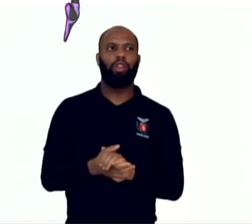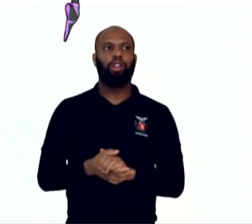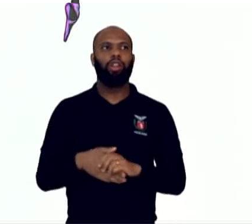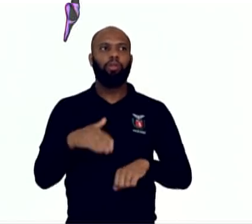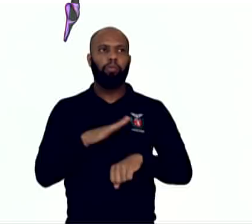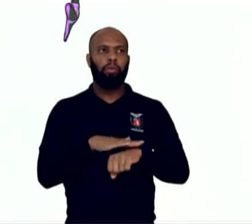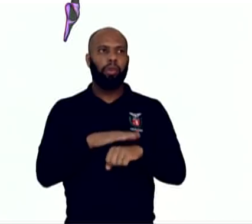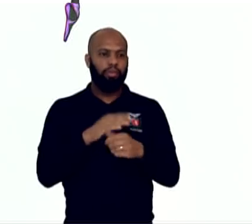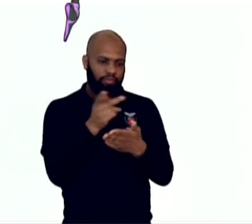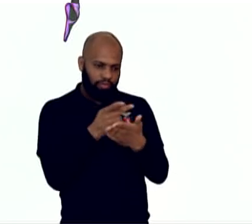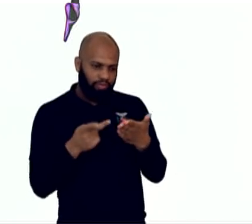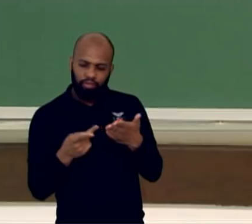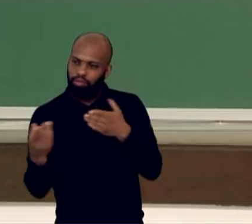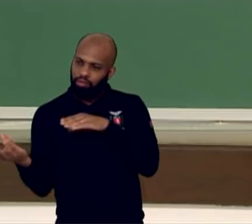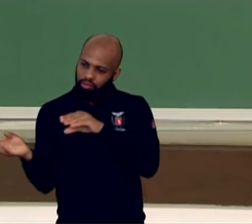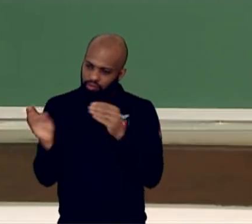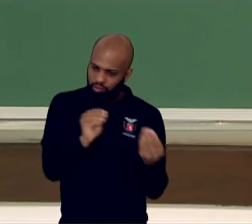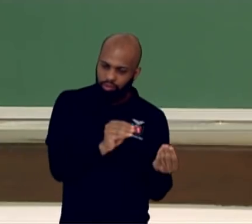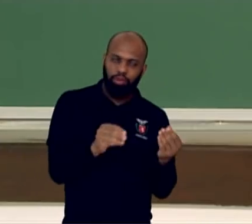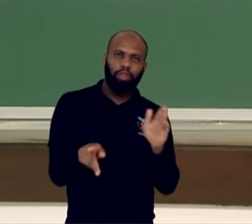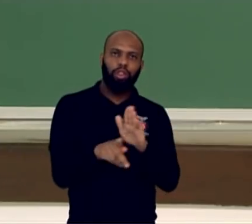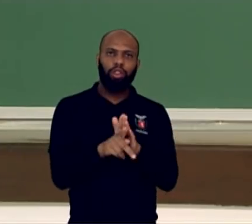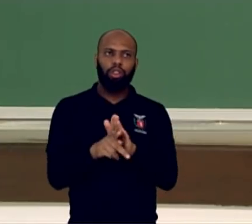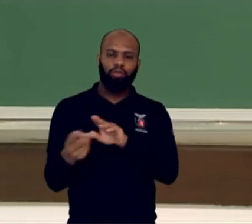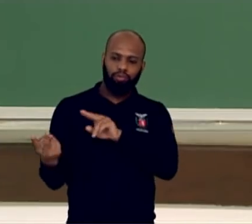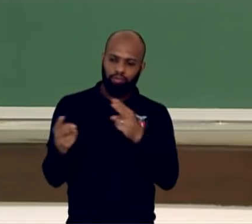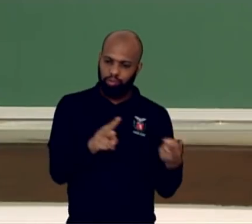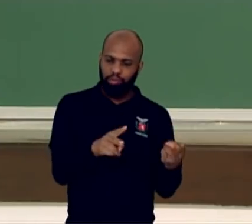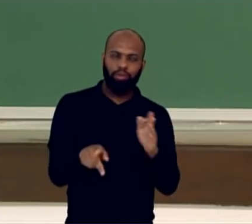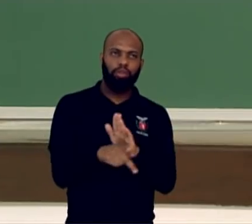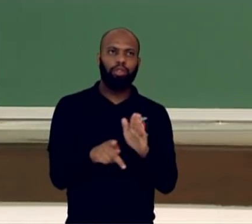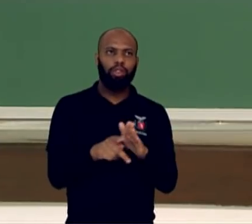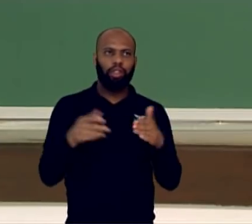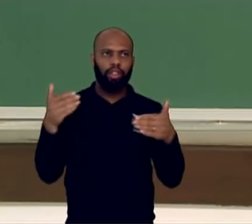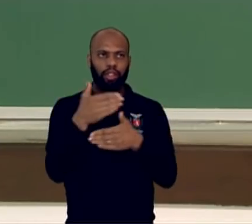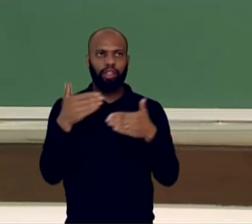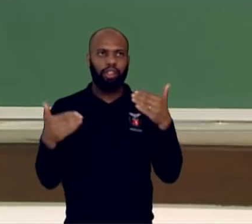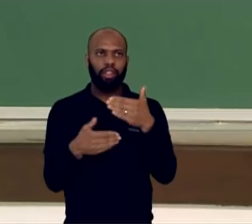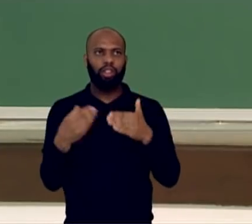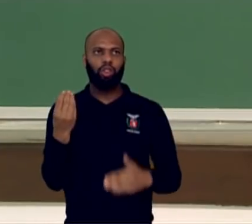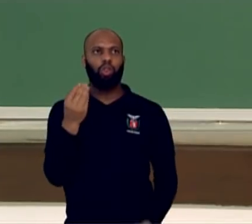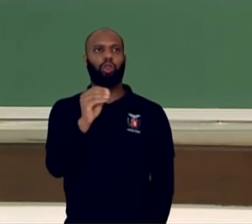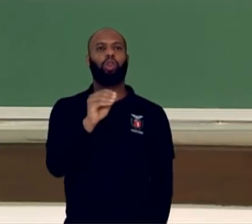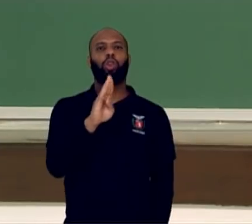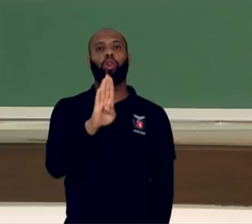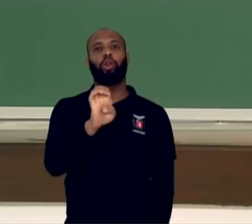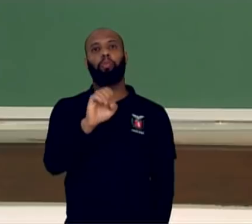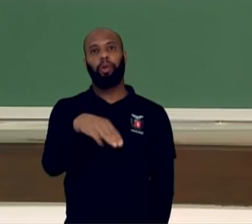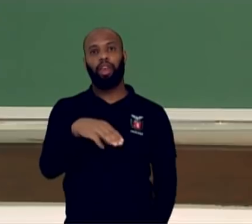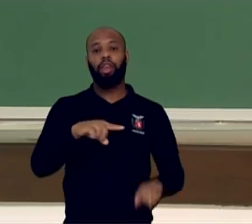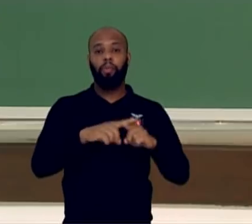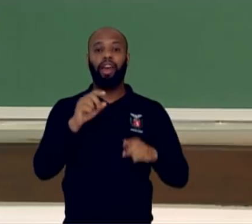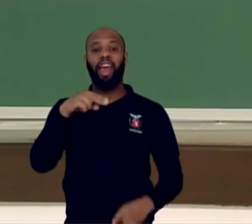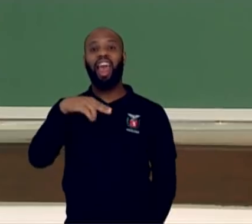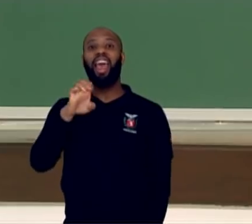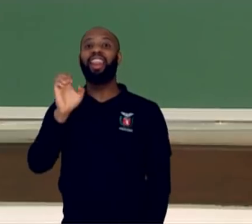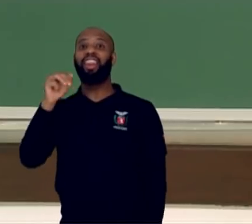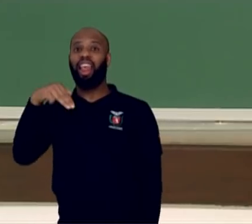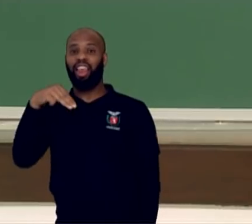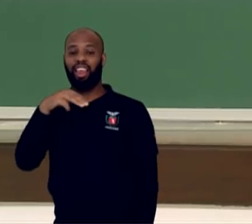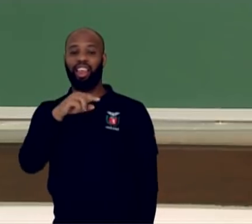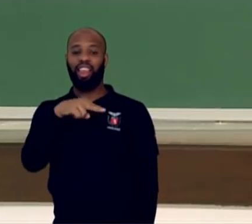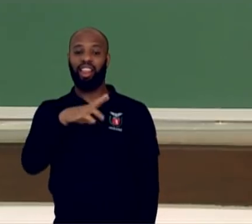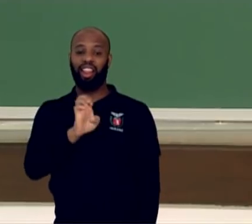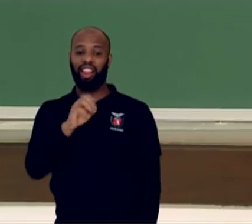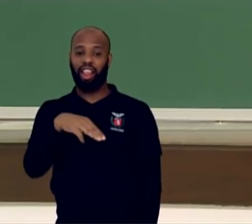passar o poema aqui para o slide, acho que a professora se confundiu e colocou o bem no lugar do nem, tá? Então,